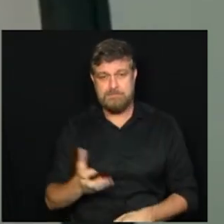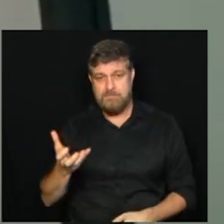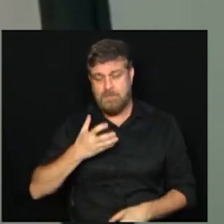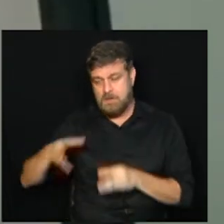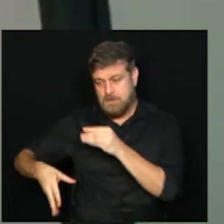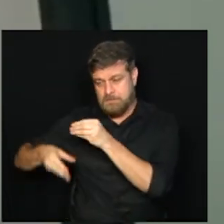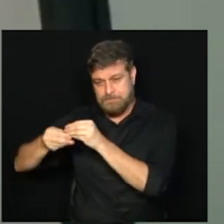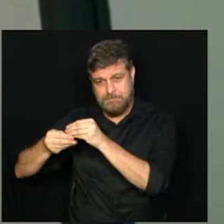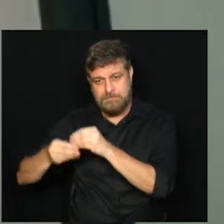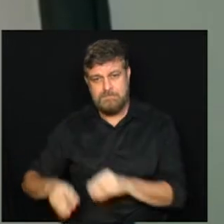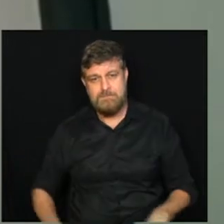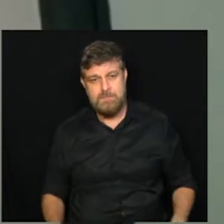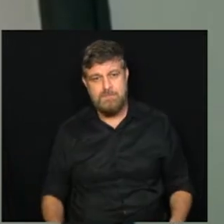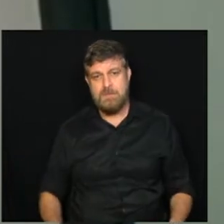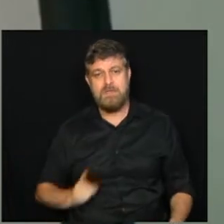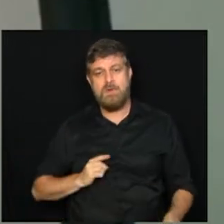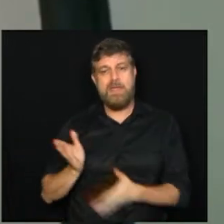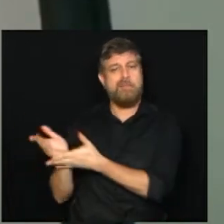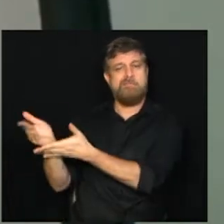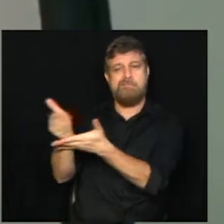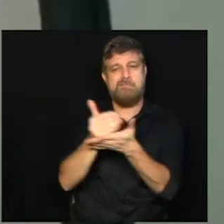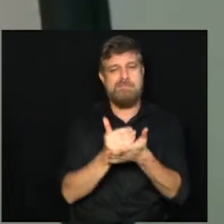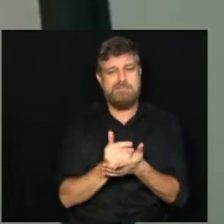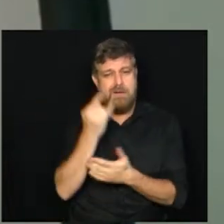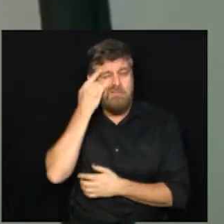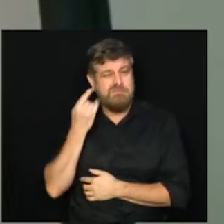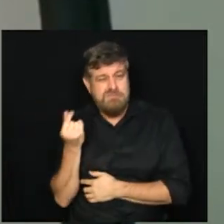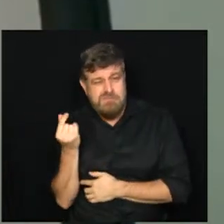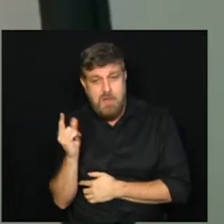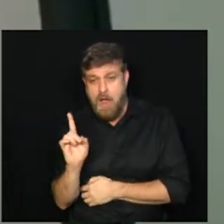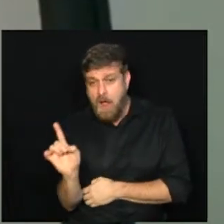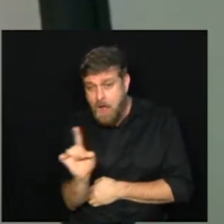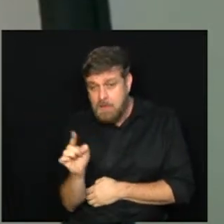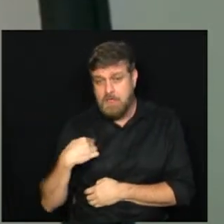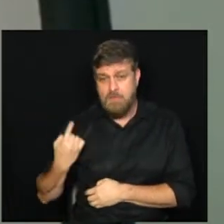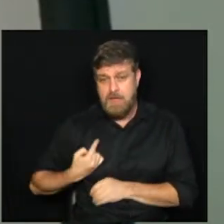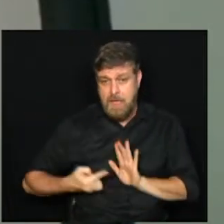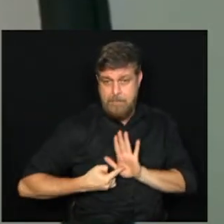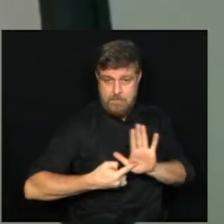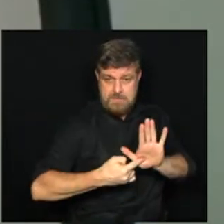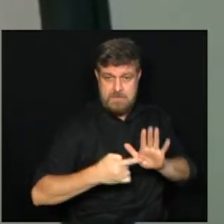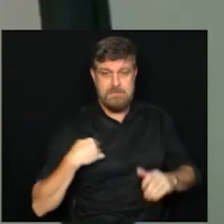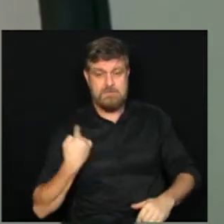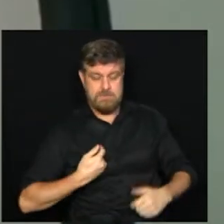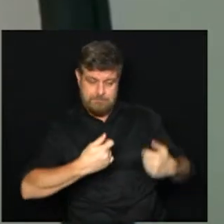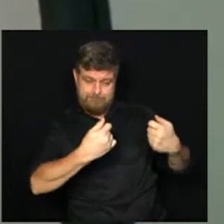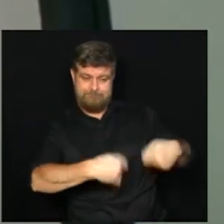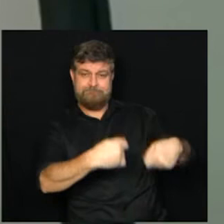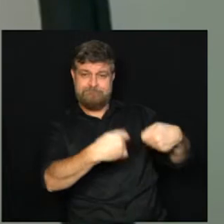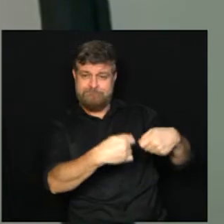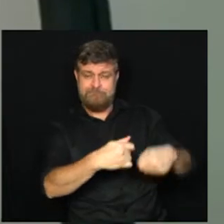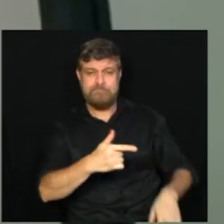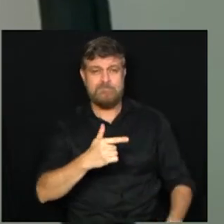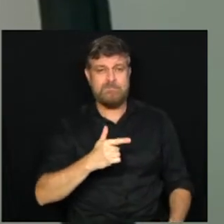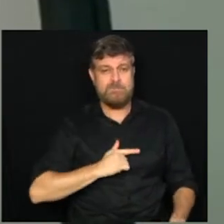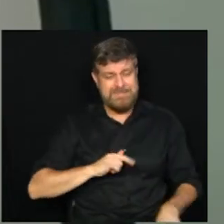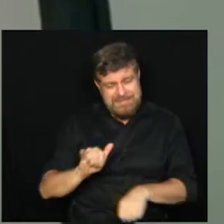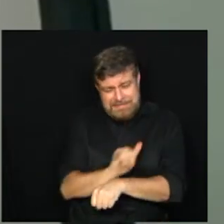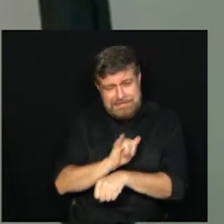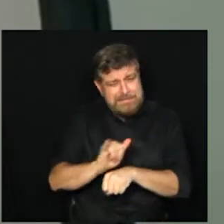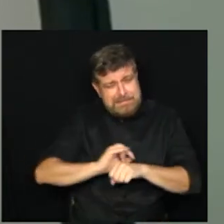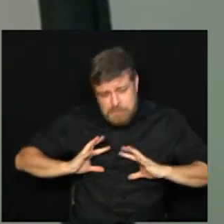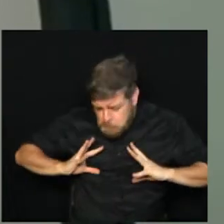colocação, que não é recadatório, e sim é mostrar que a gente precisa de tudo que